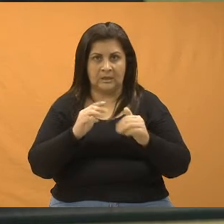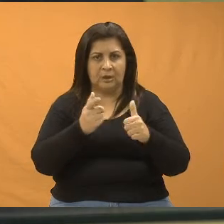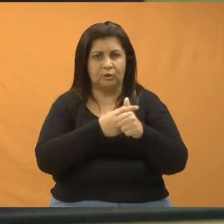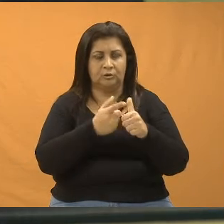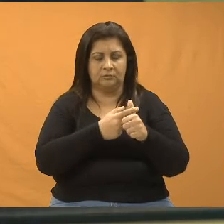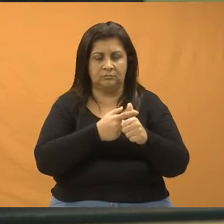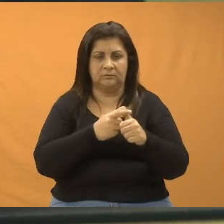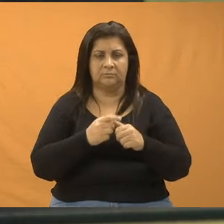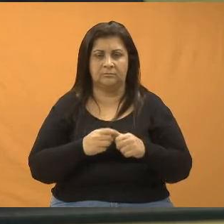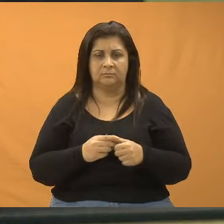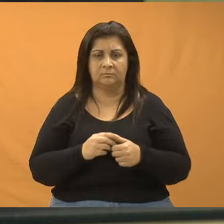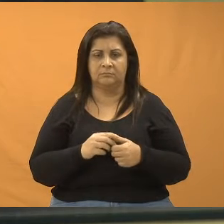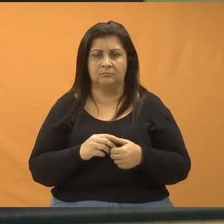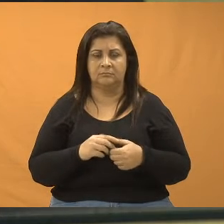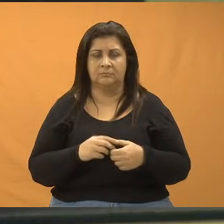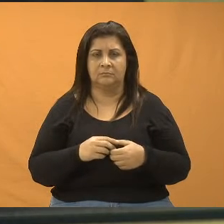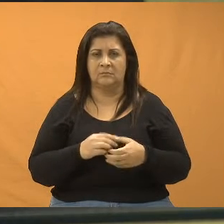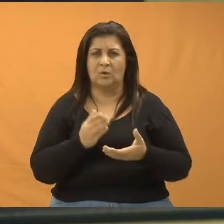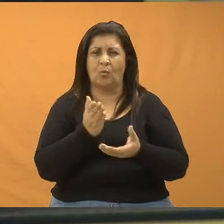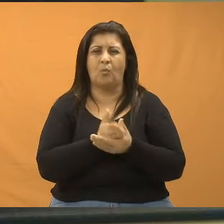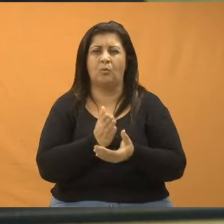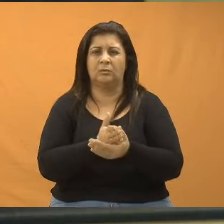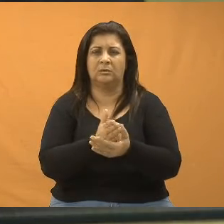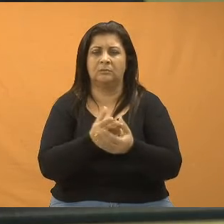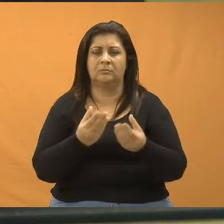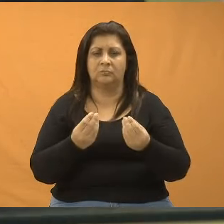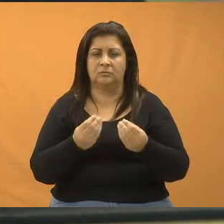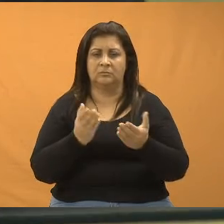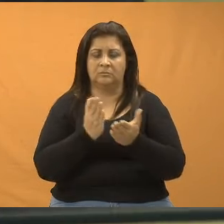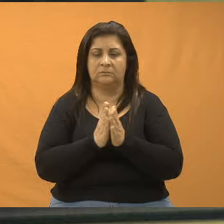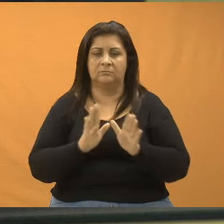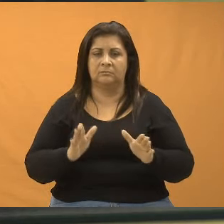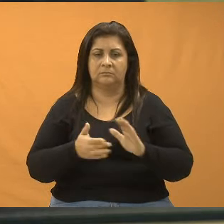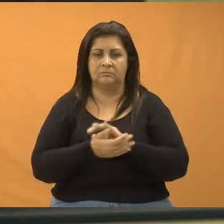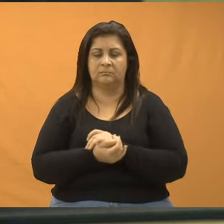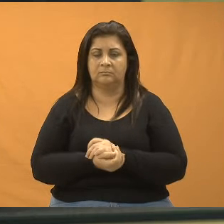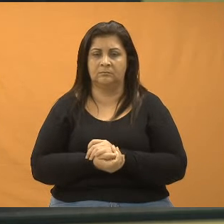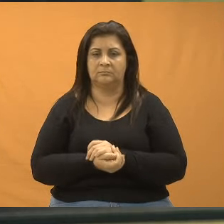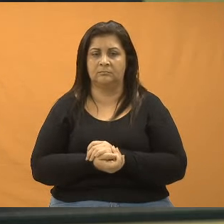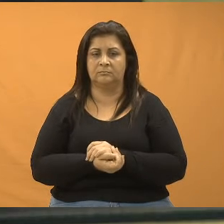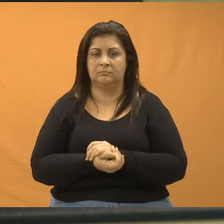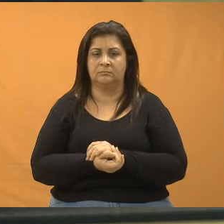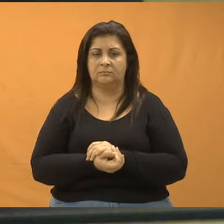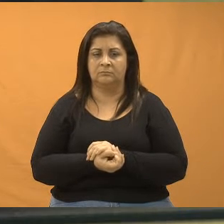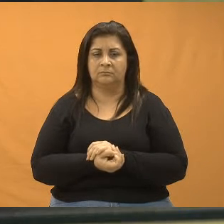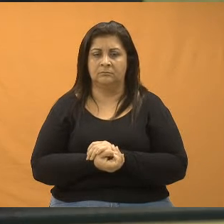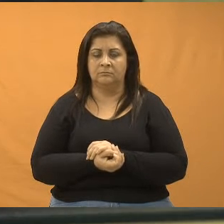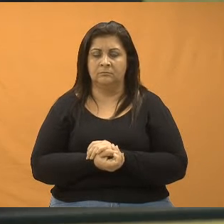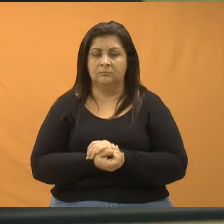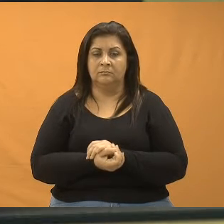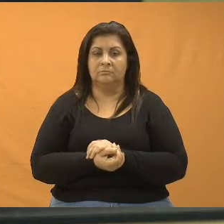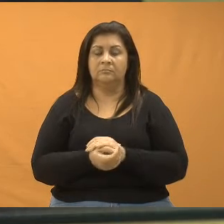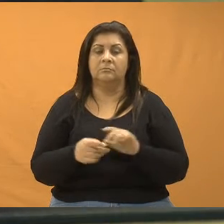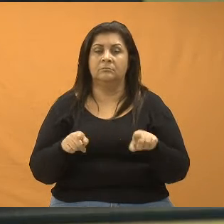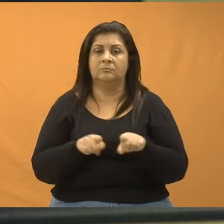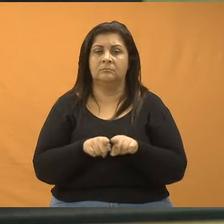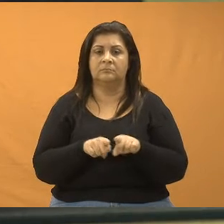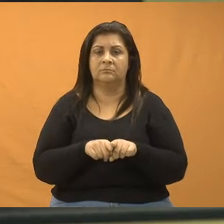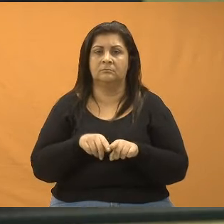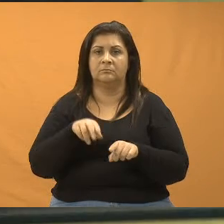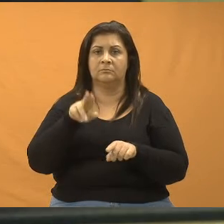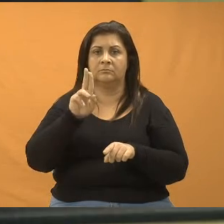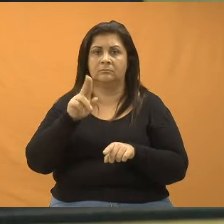do corte de vários contratos, né? Dona Elisete, que é interventora, pode citar vários, mas também o UPA